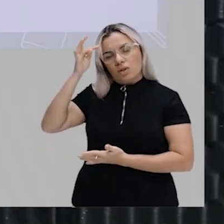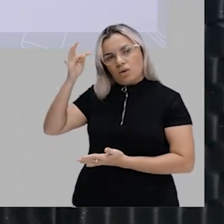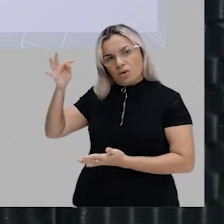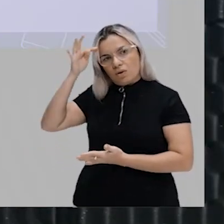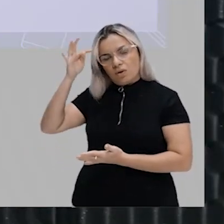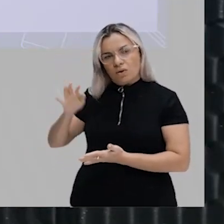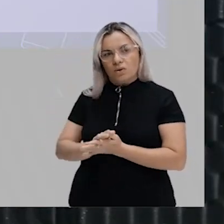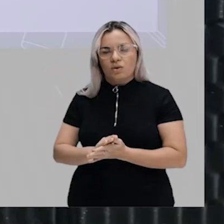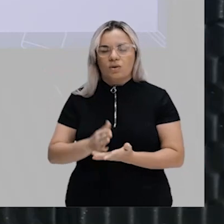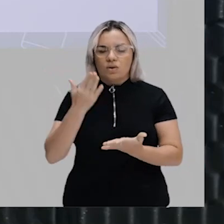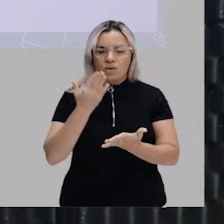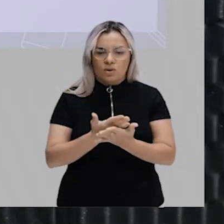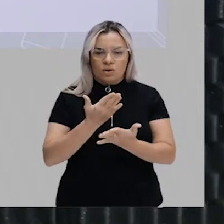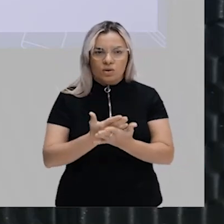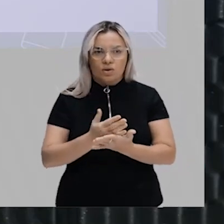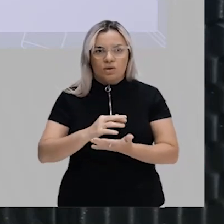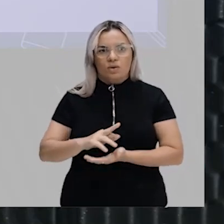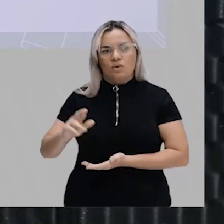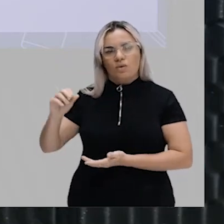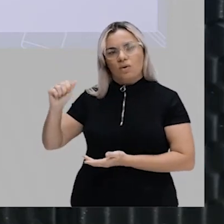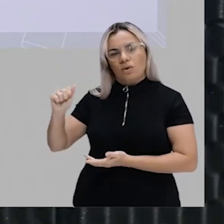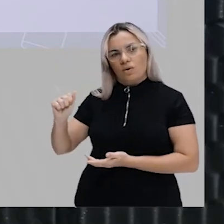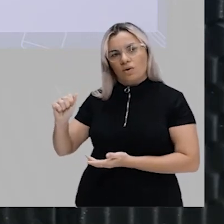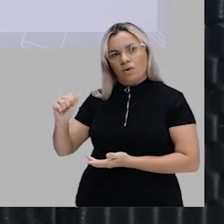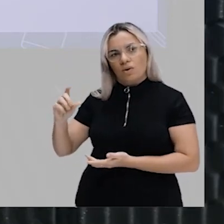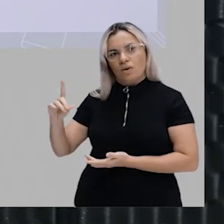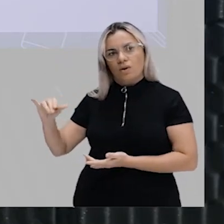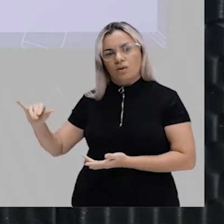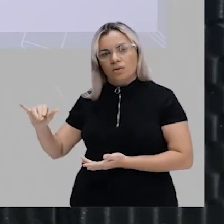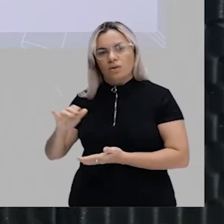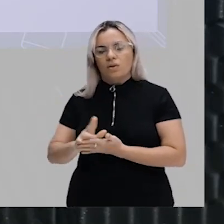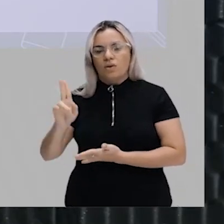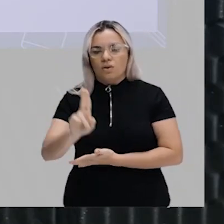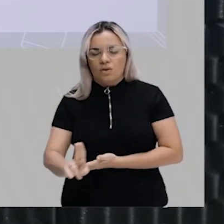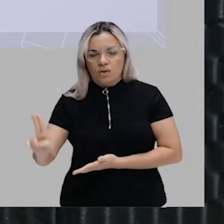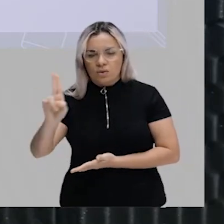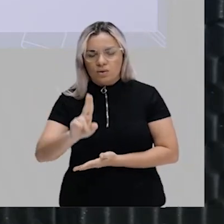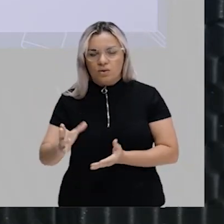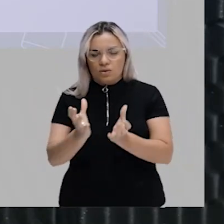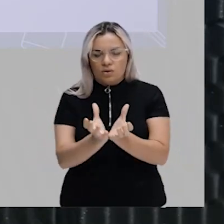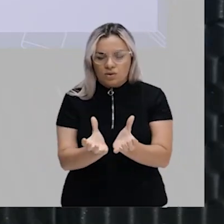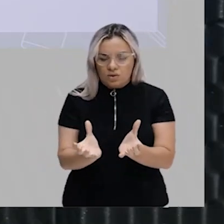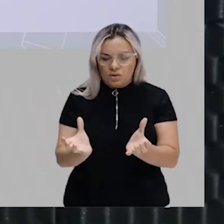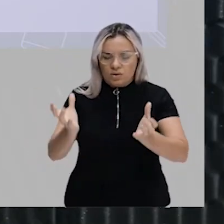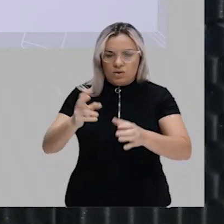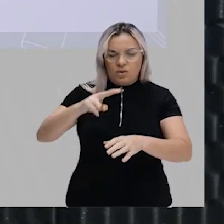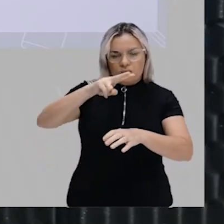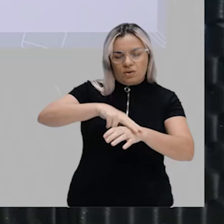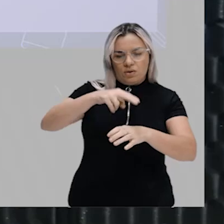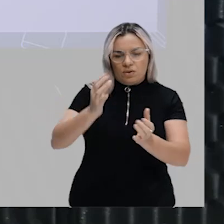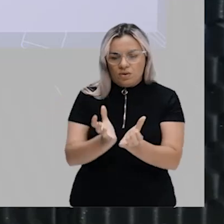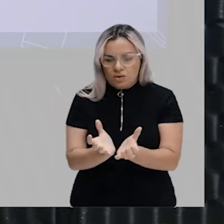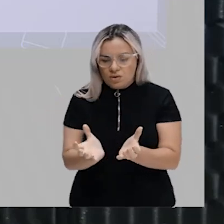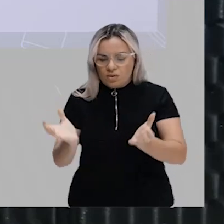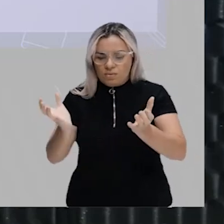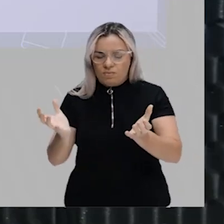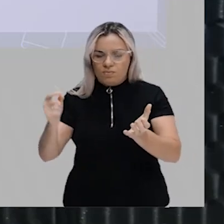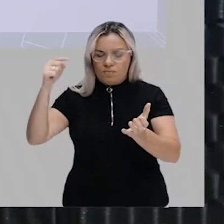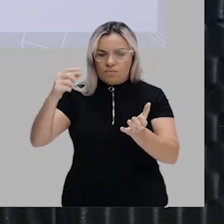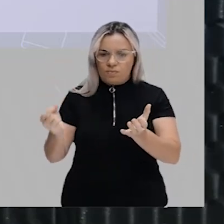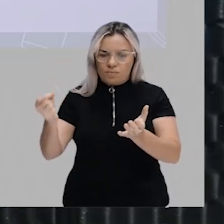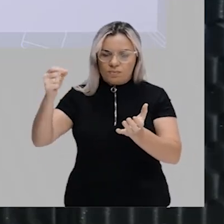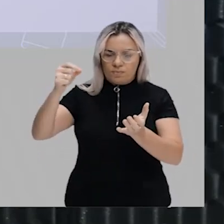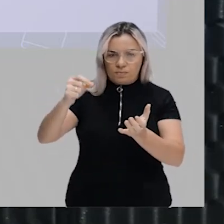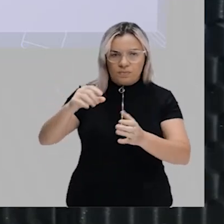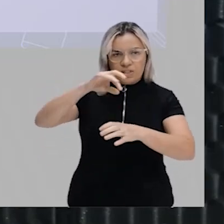experimento do Francesco Redi, tá? Onde ele utilizou frascos de vidro, colocou dentro desses frascos de vidro